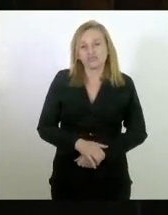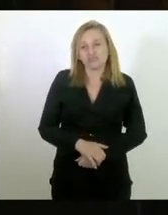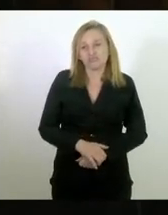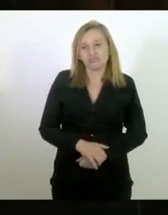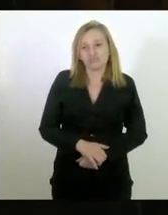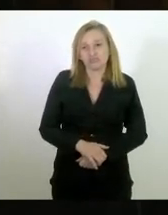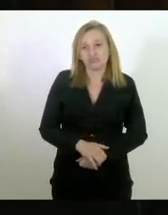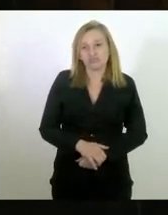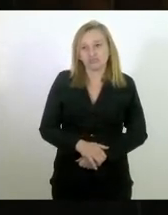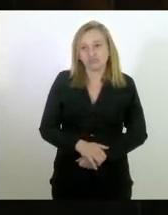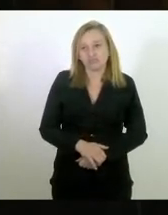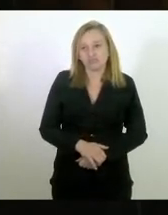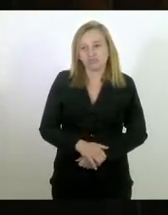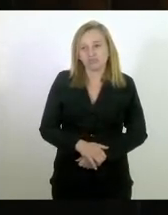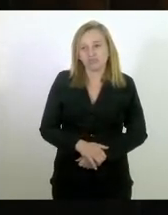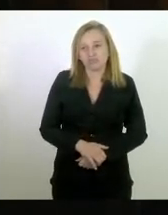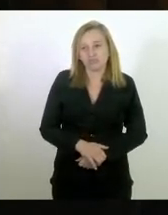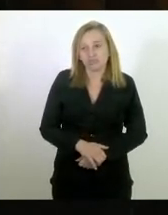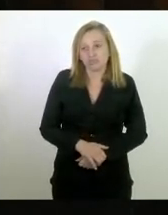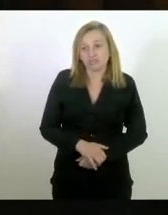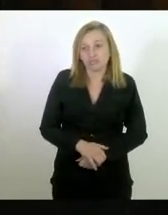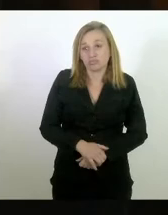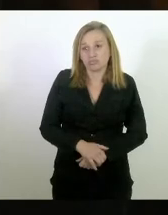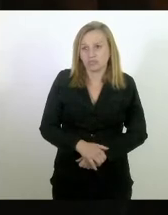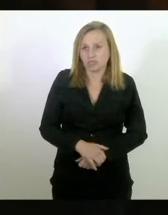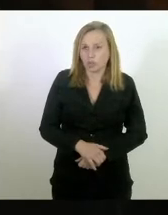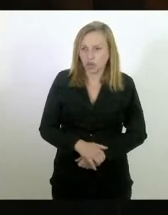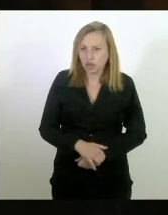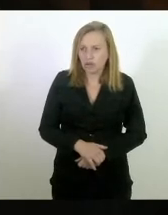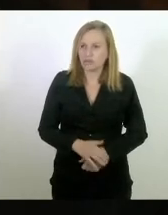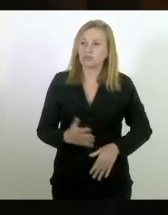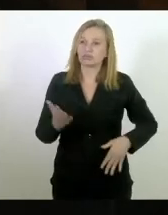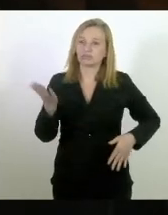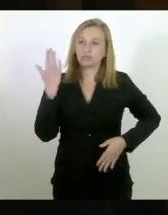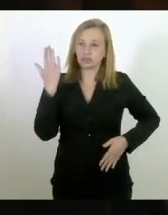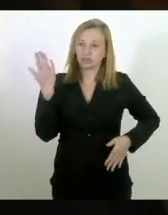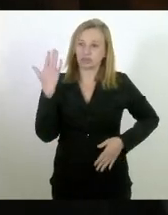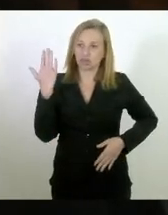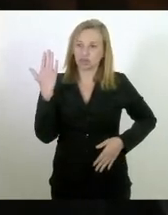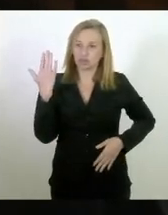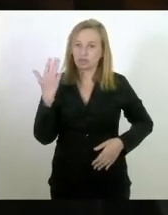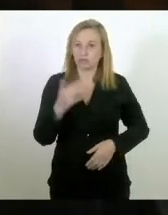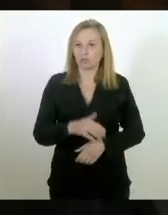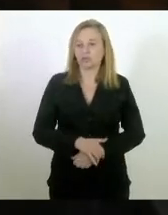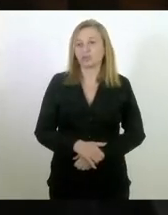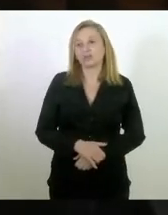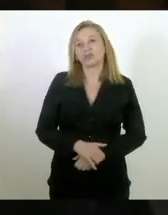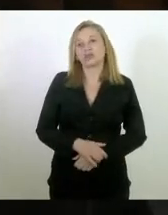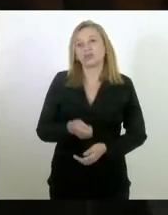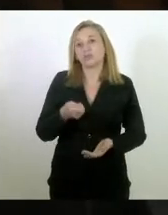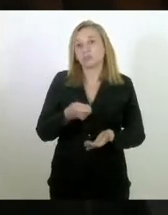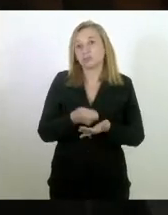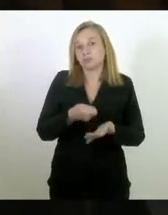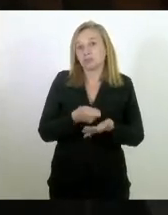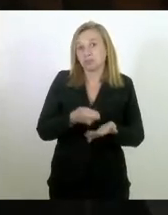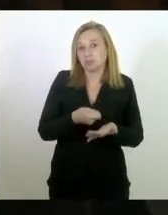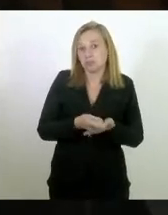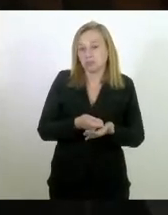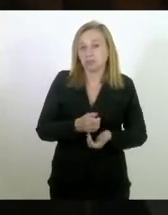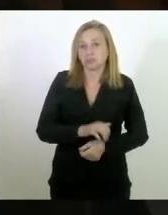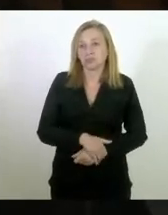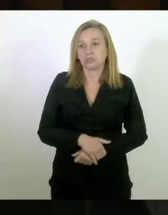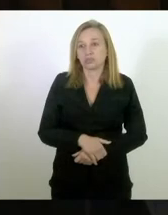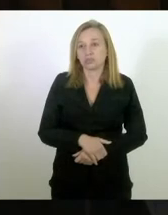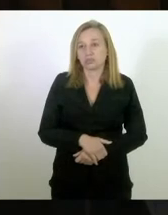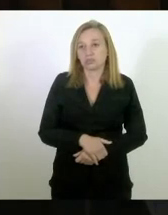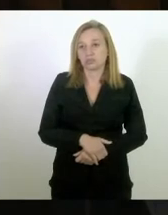auto intitulados traficantes de Jesus estão obrigando a